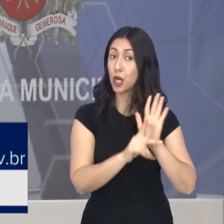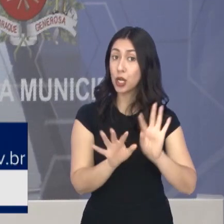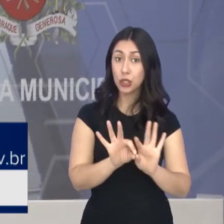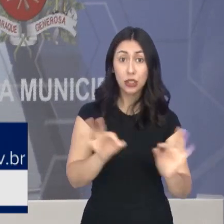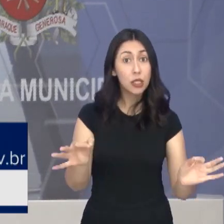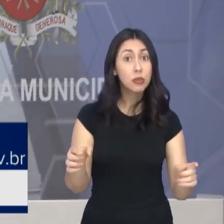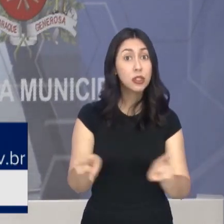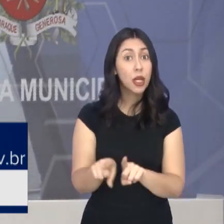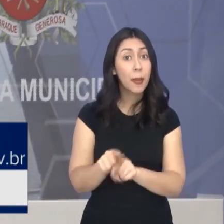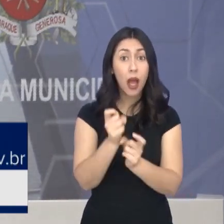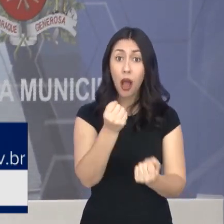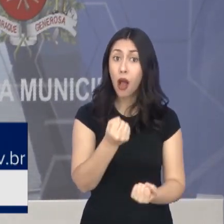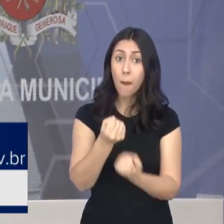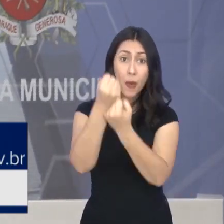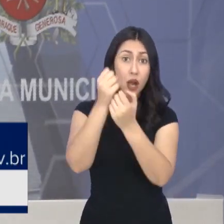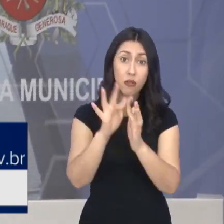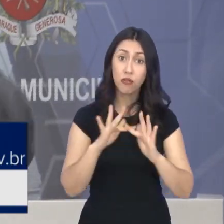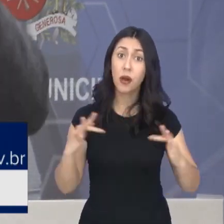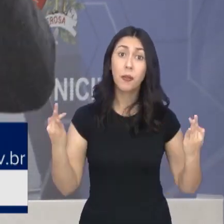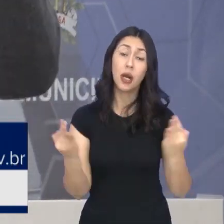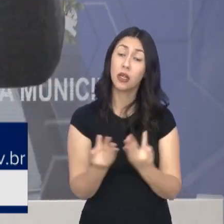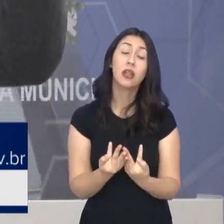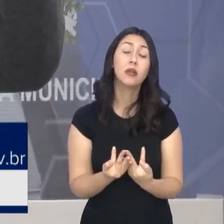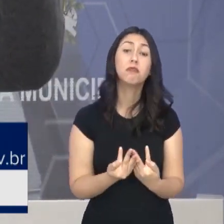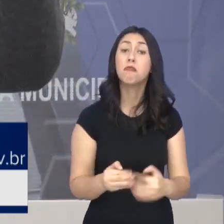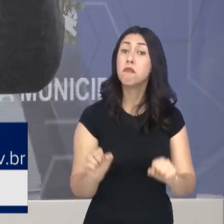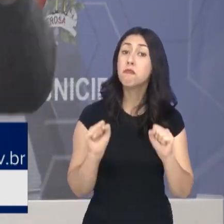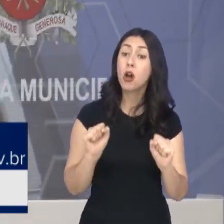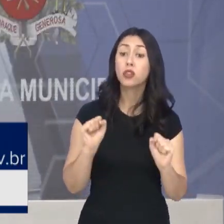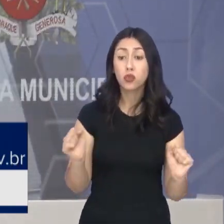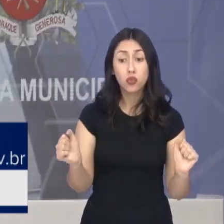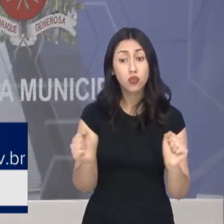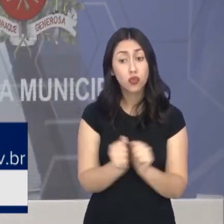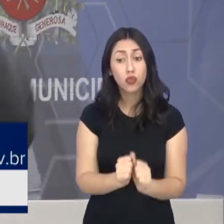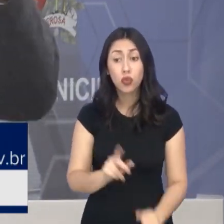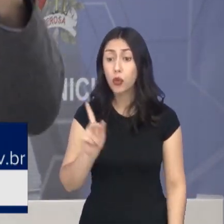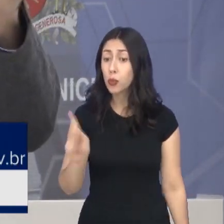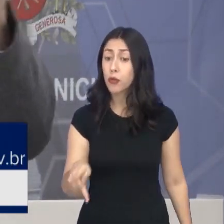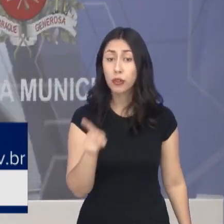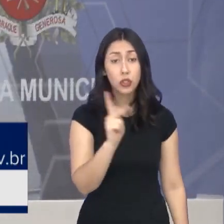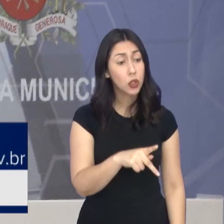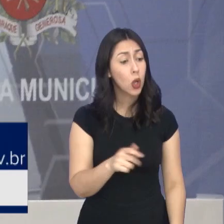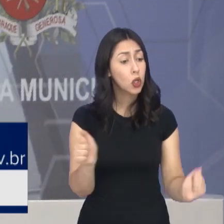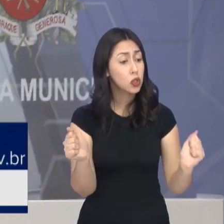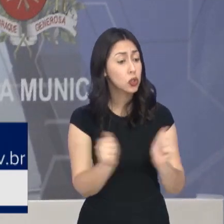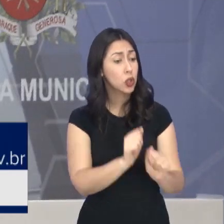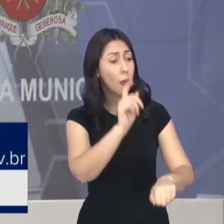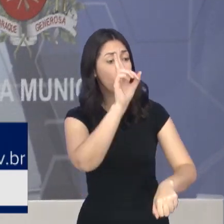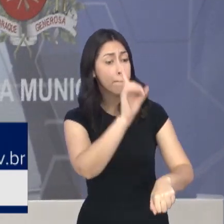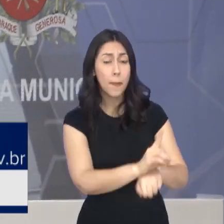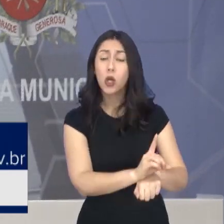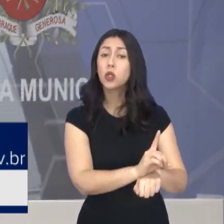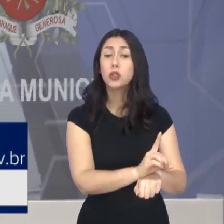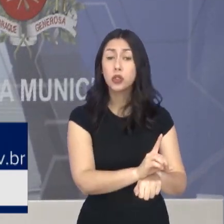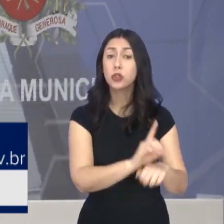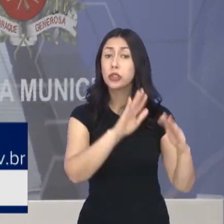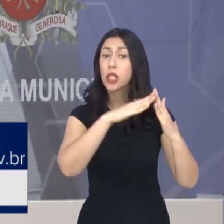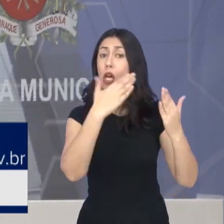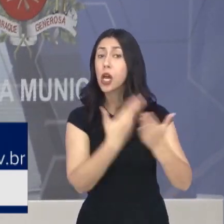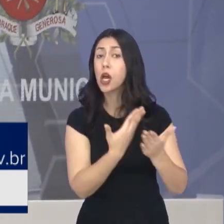vem em apoio às famílias, né? Que as famílias possam estar junto com as professoras, os diretores das escolas, para